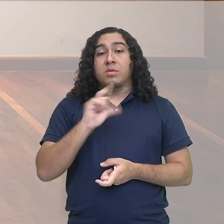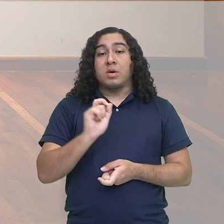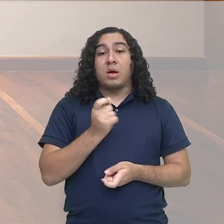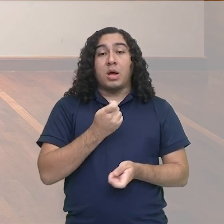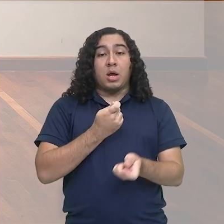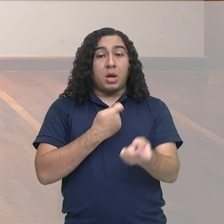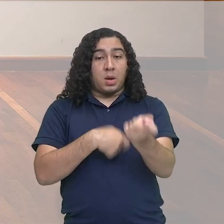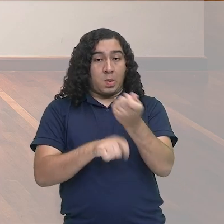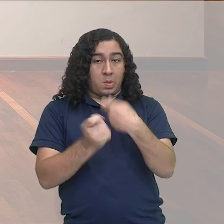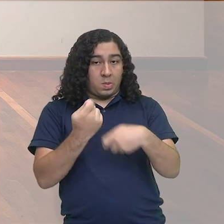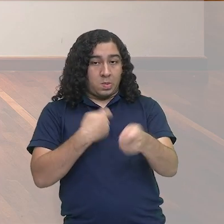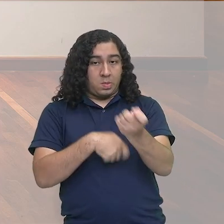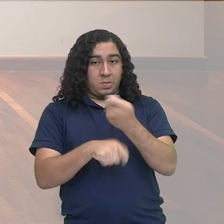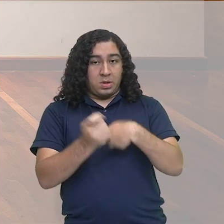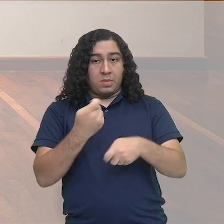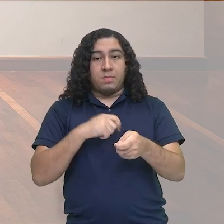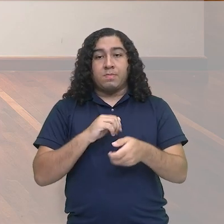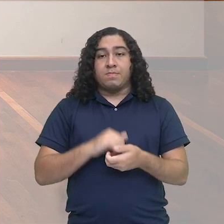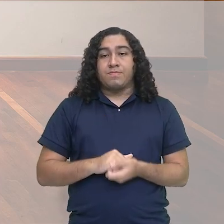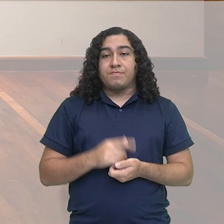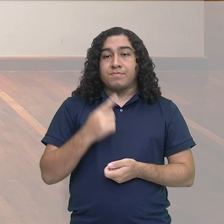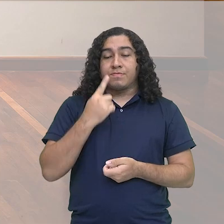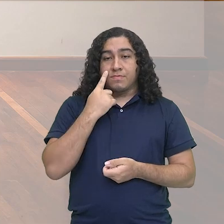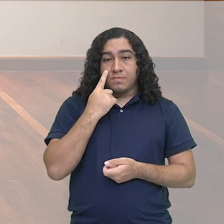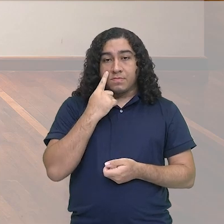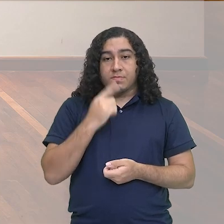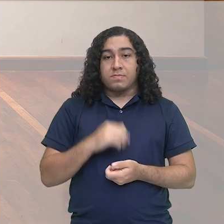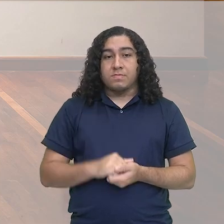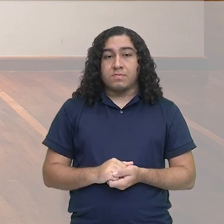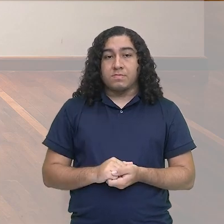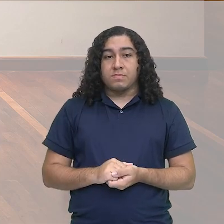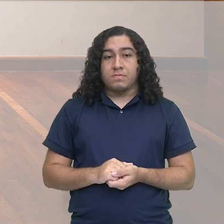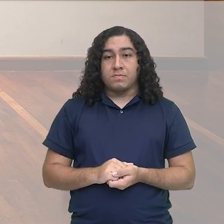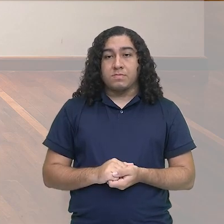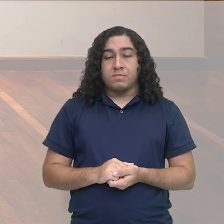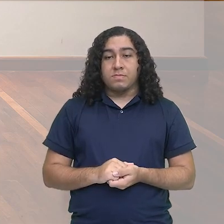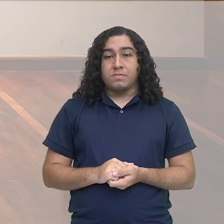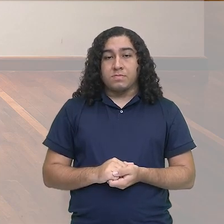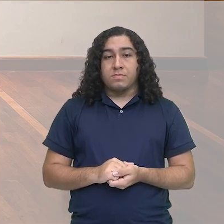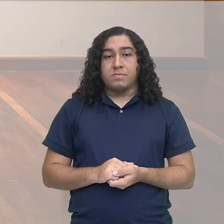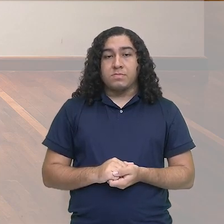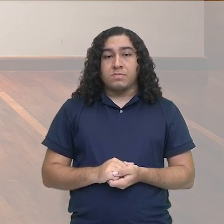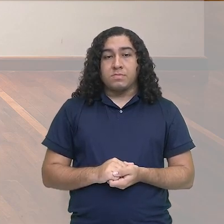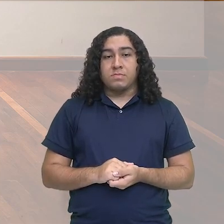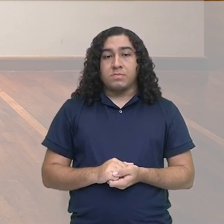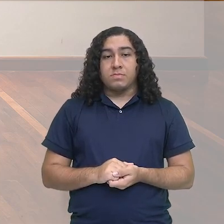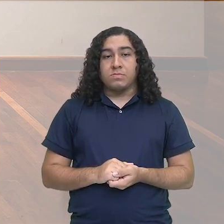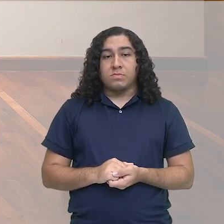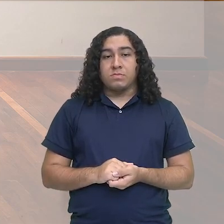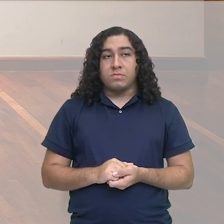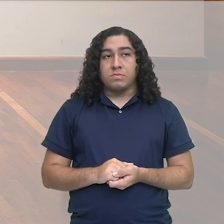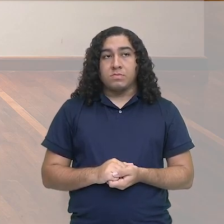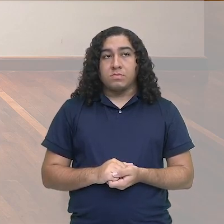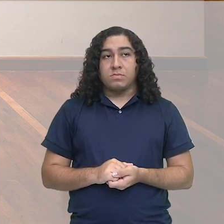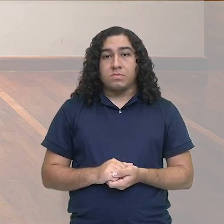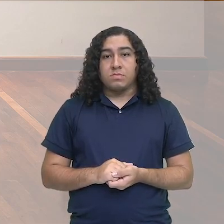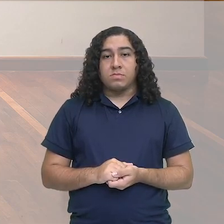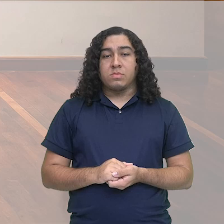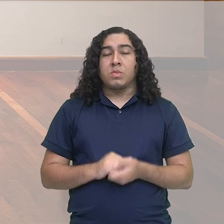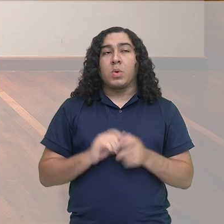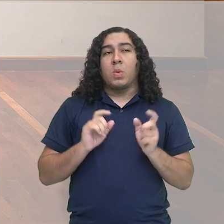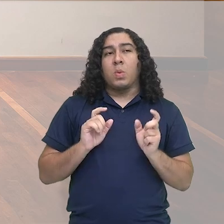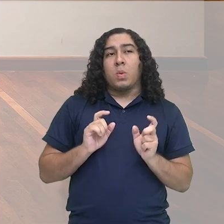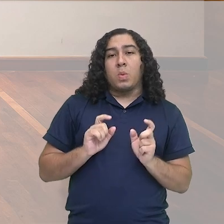A economia dentro desse, aí debaixo do guarda-chuva da sociologia. O que é, então, a economia? Do que